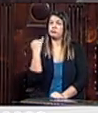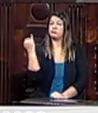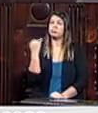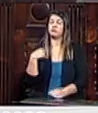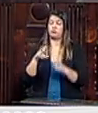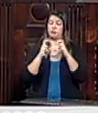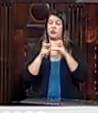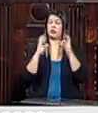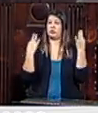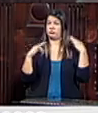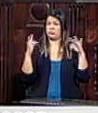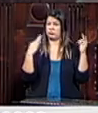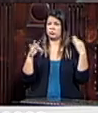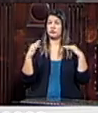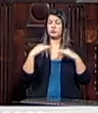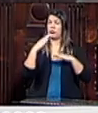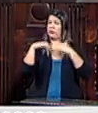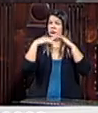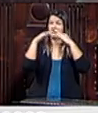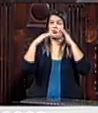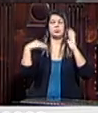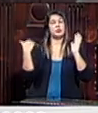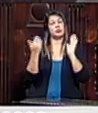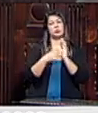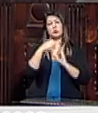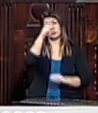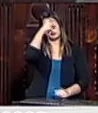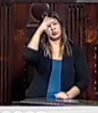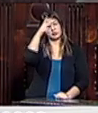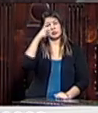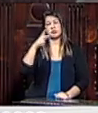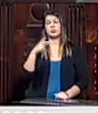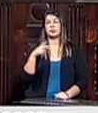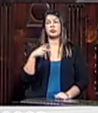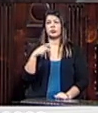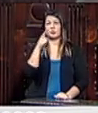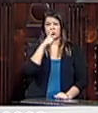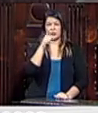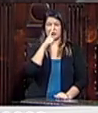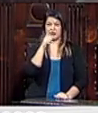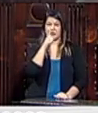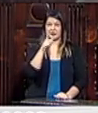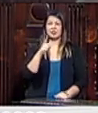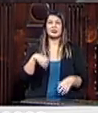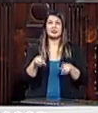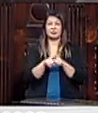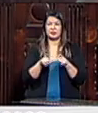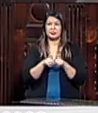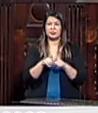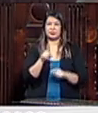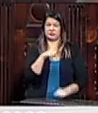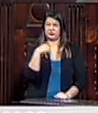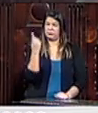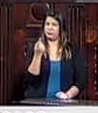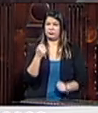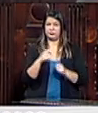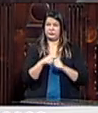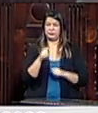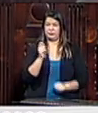trem turístico é um avanço para todos os municípios contemplados, mas nós não podemos fazer o que